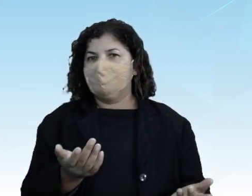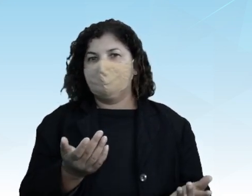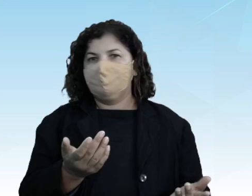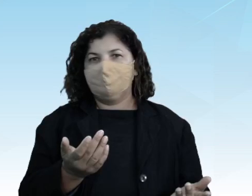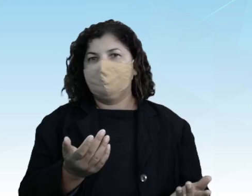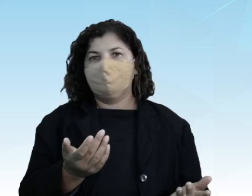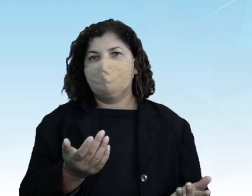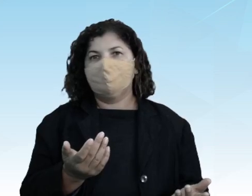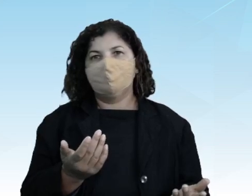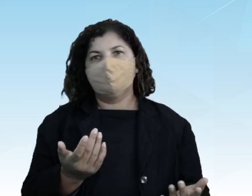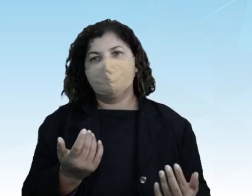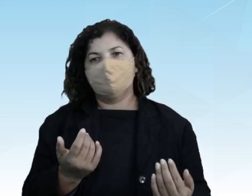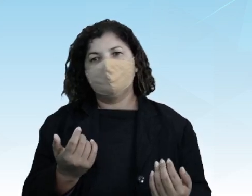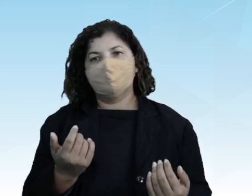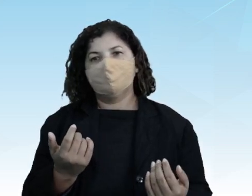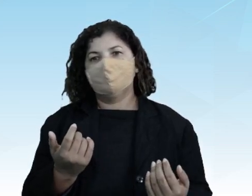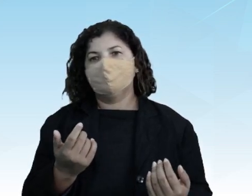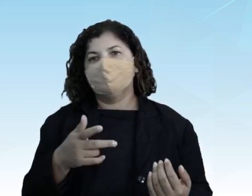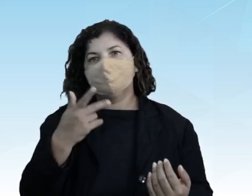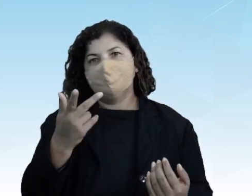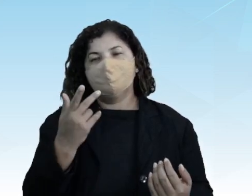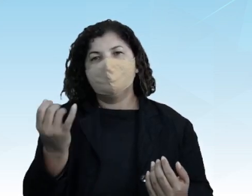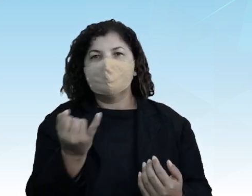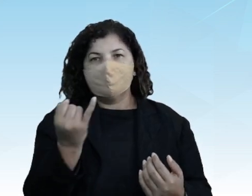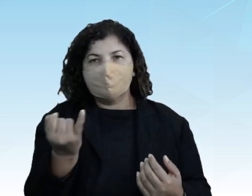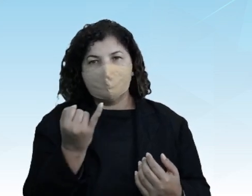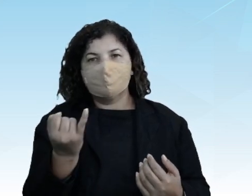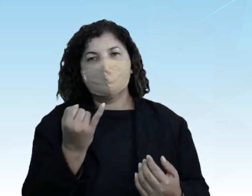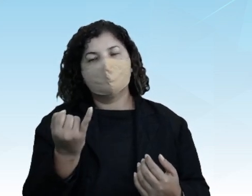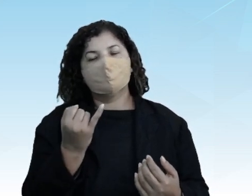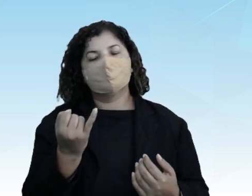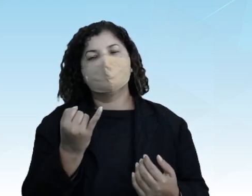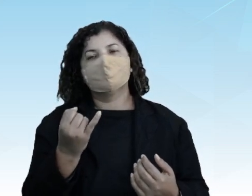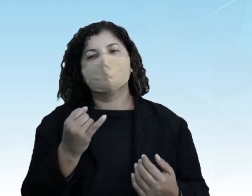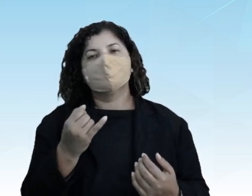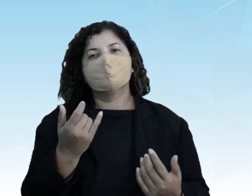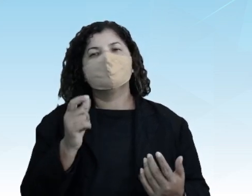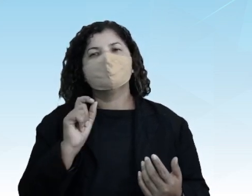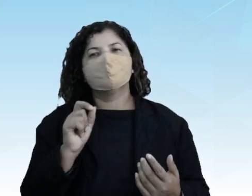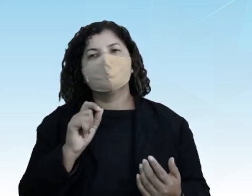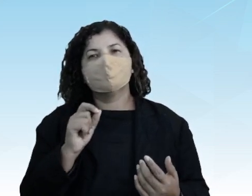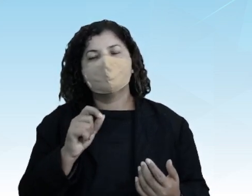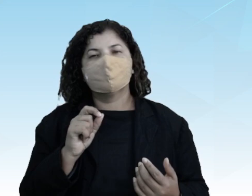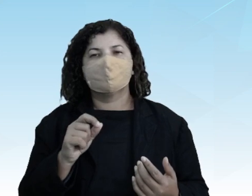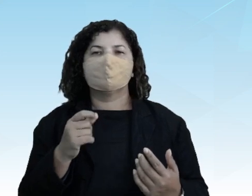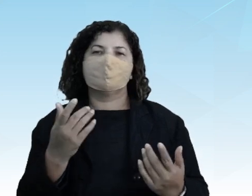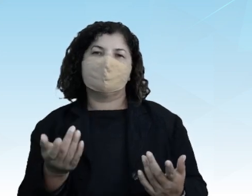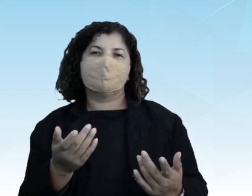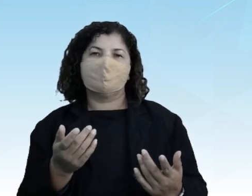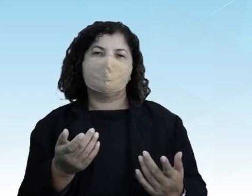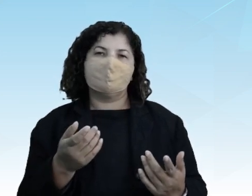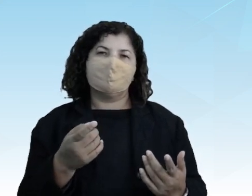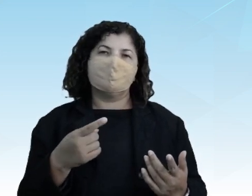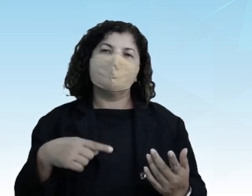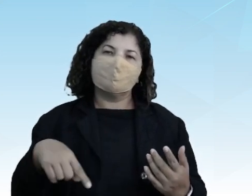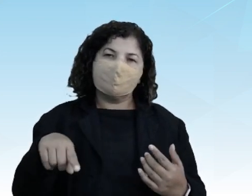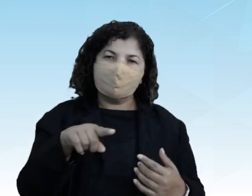seus méritos, mas que se destaca, né, que Tucídides,